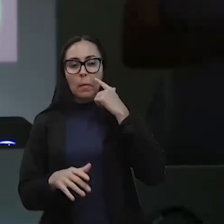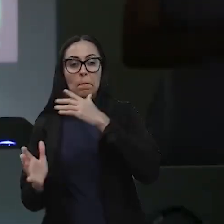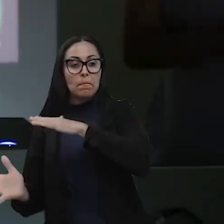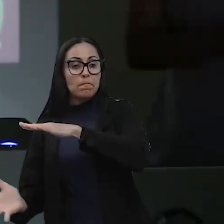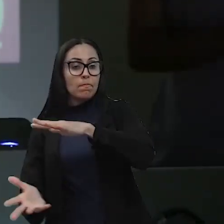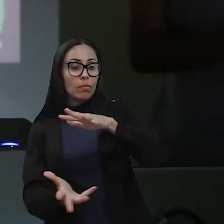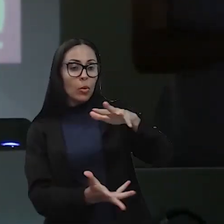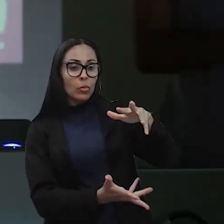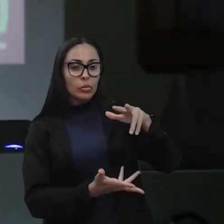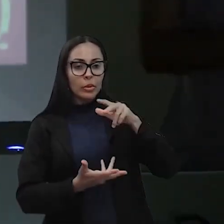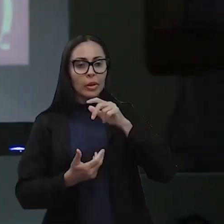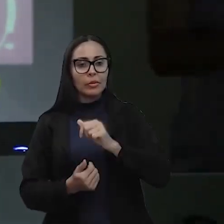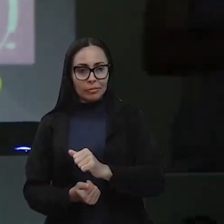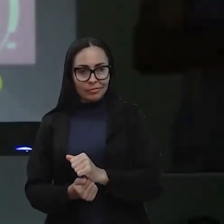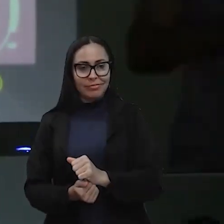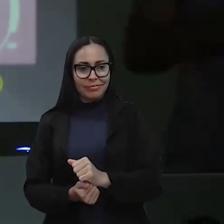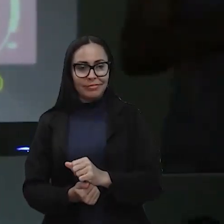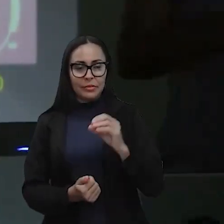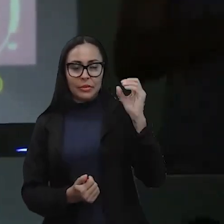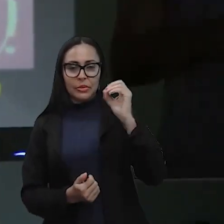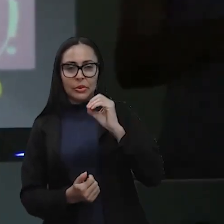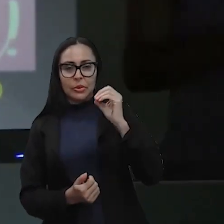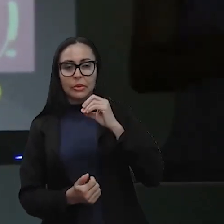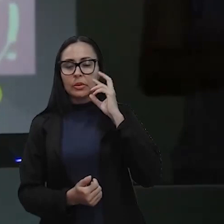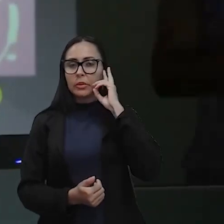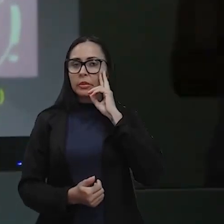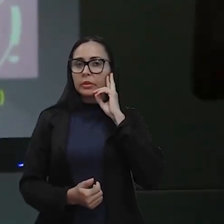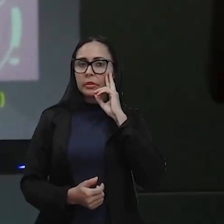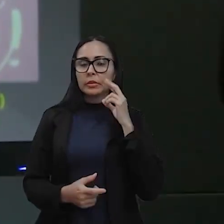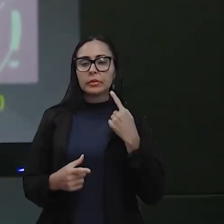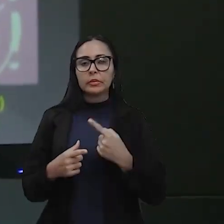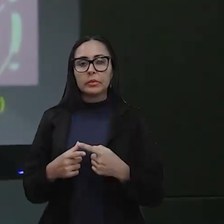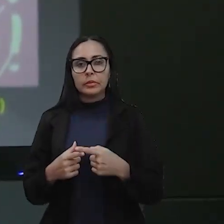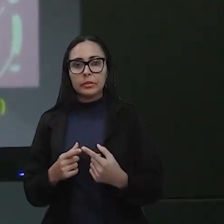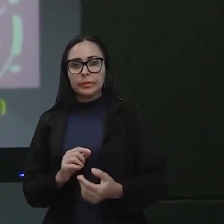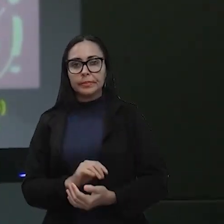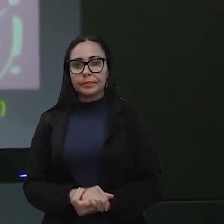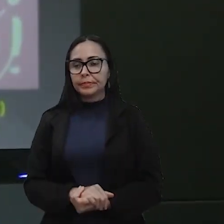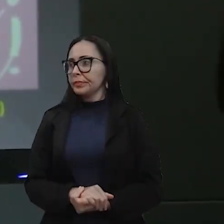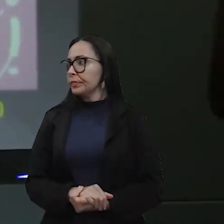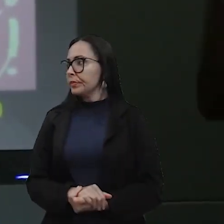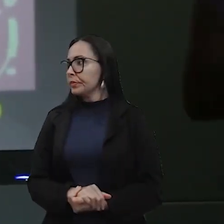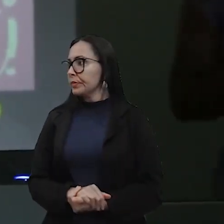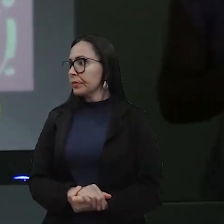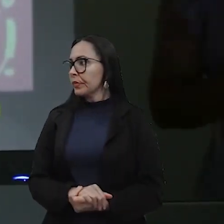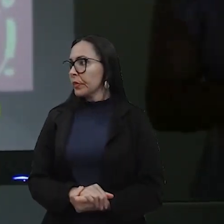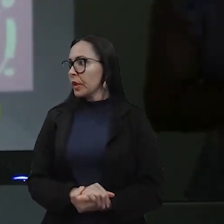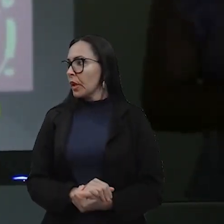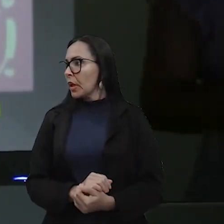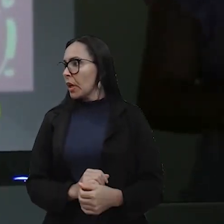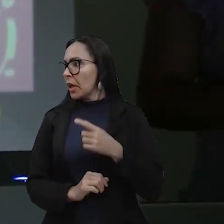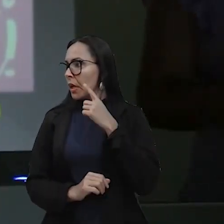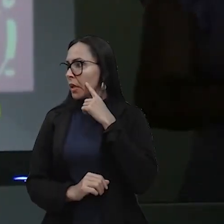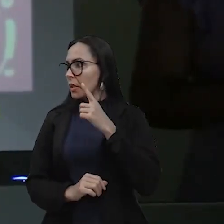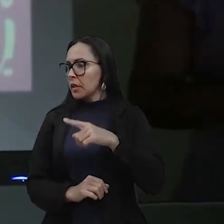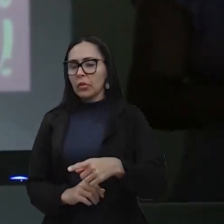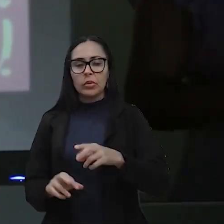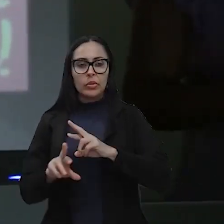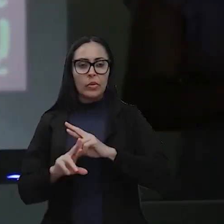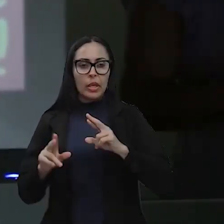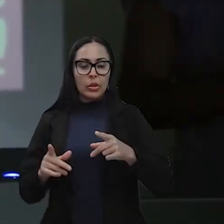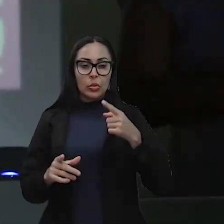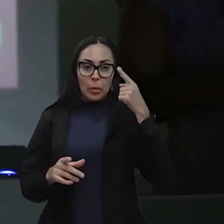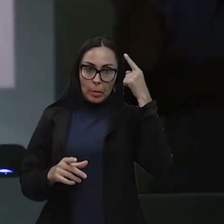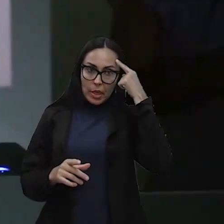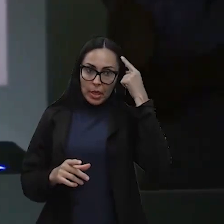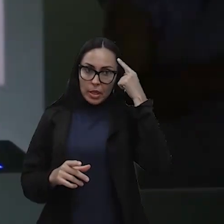Outubro Rosa. Por quê? Por que traz um impacto tão forte? Gente, diferente do que a gente pensava há 7 anos